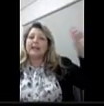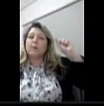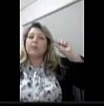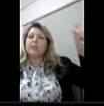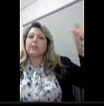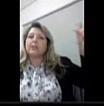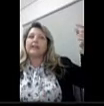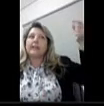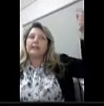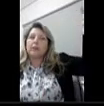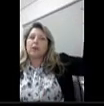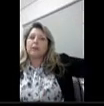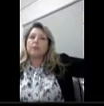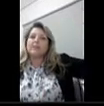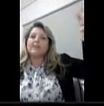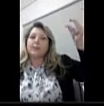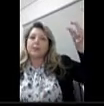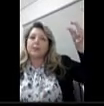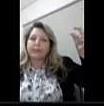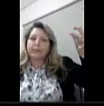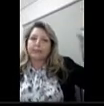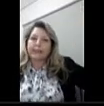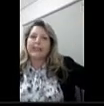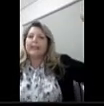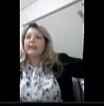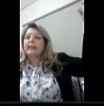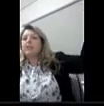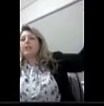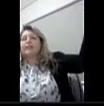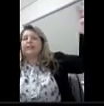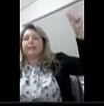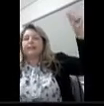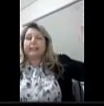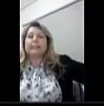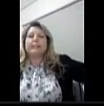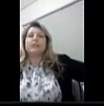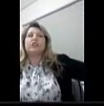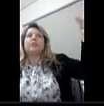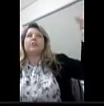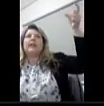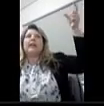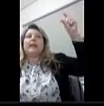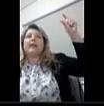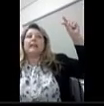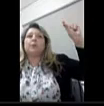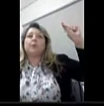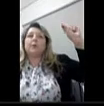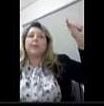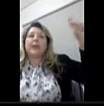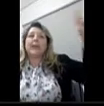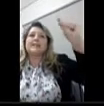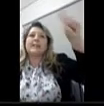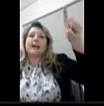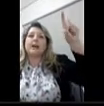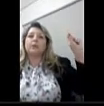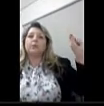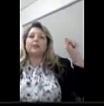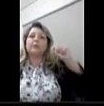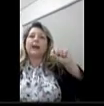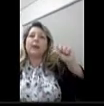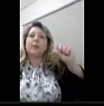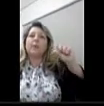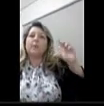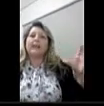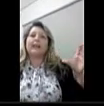com este calendário. Então, olha, hoje é segunda-feira, dia 20, do mês tal, do